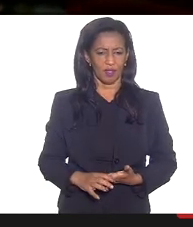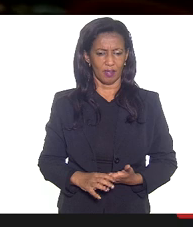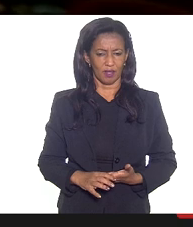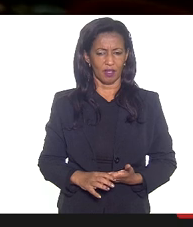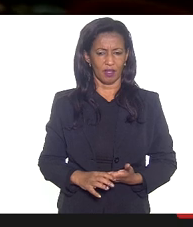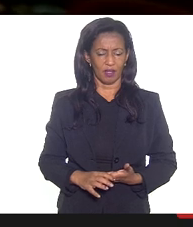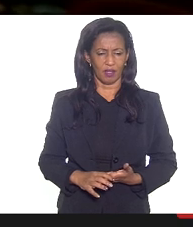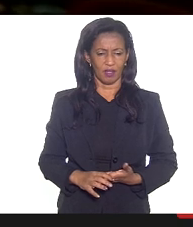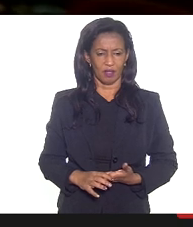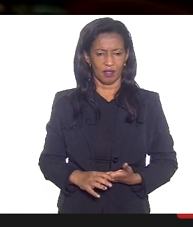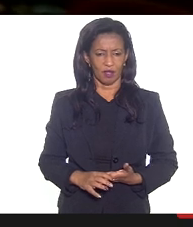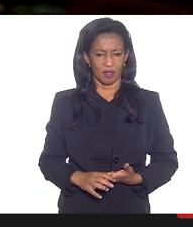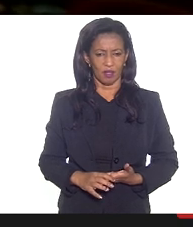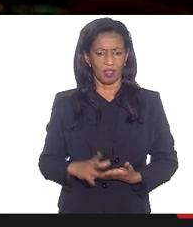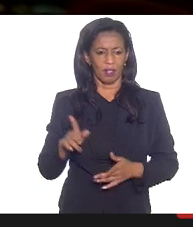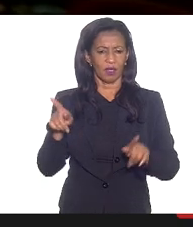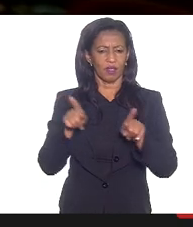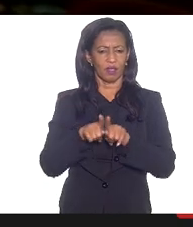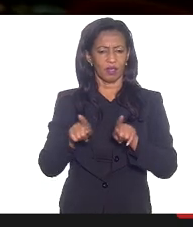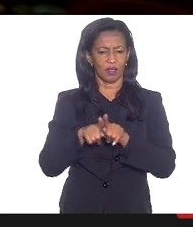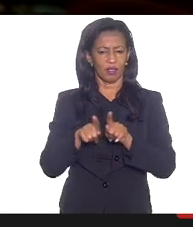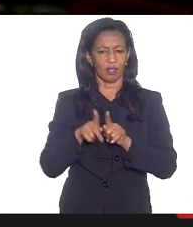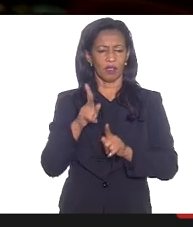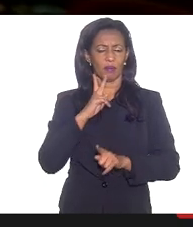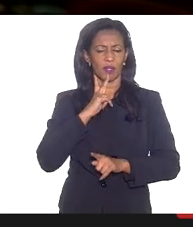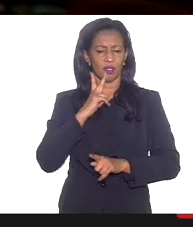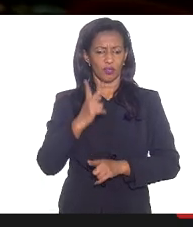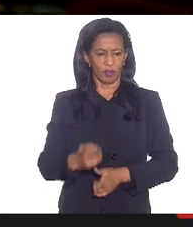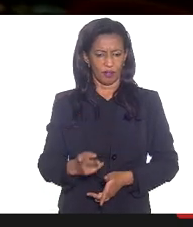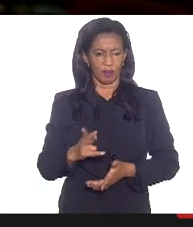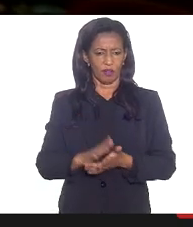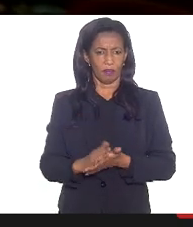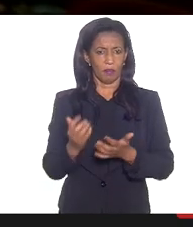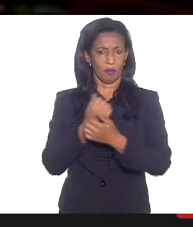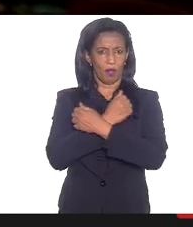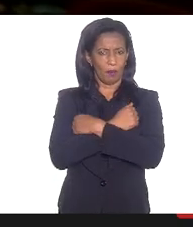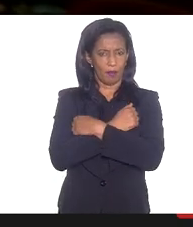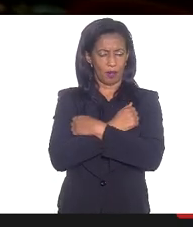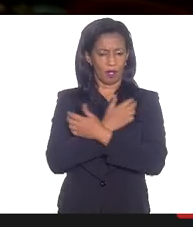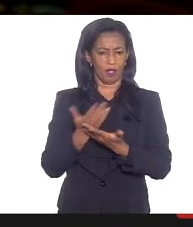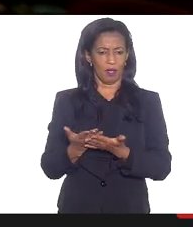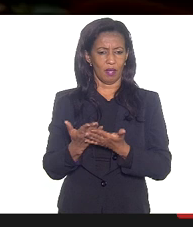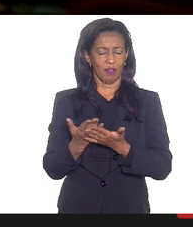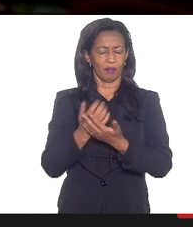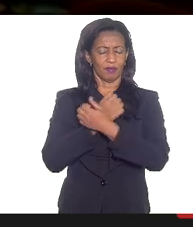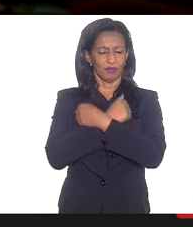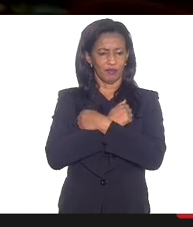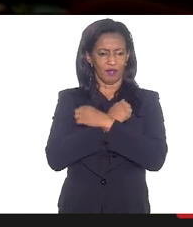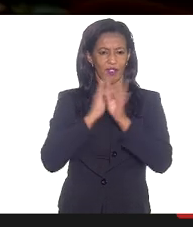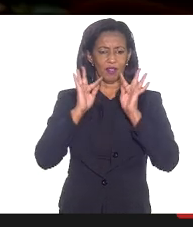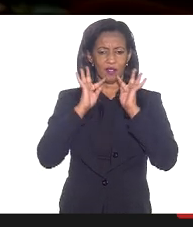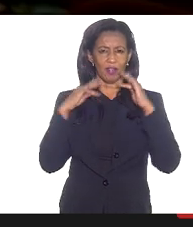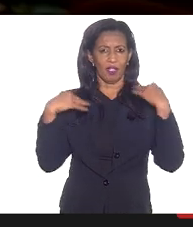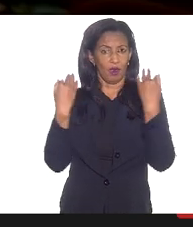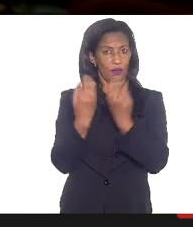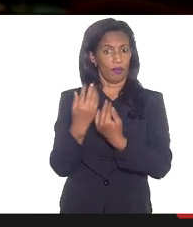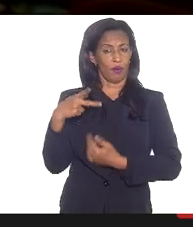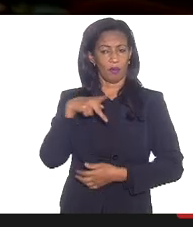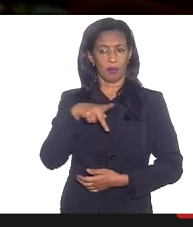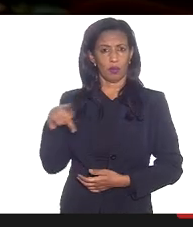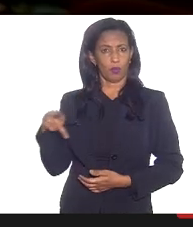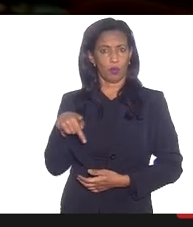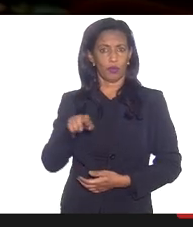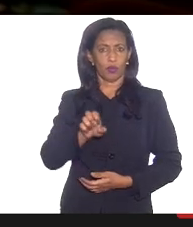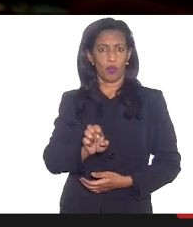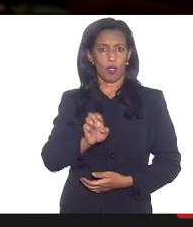audiência. Quero deixar também registrado aqui meu abraço fraterno à família do professor